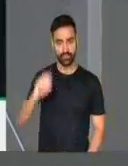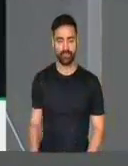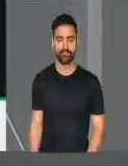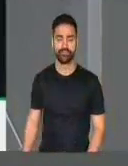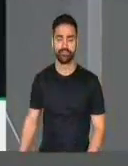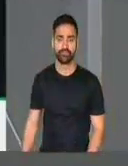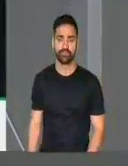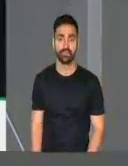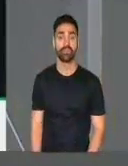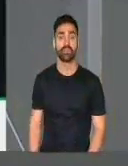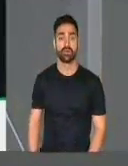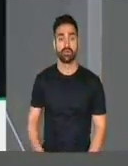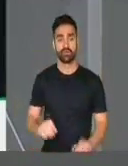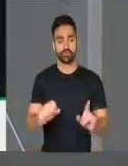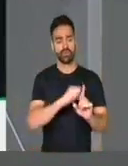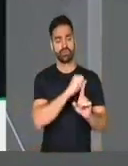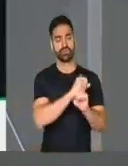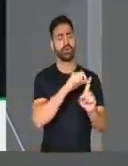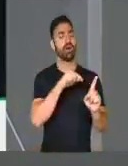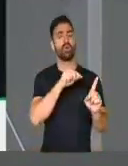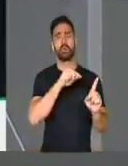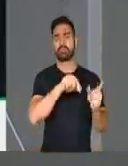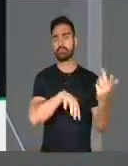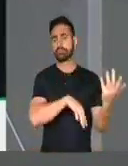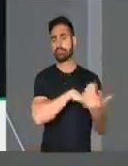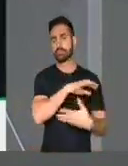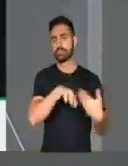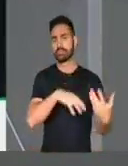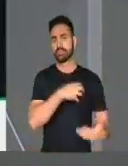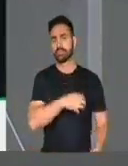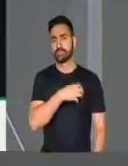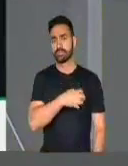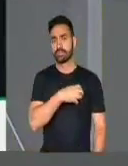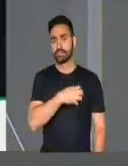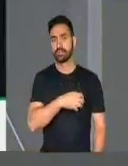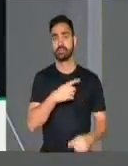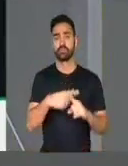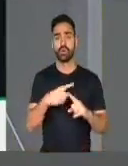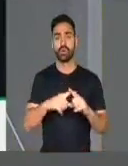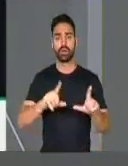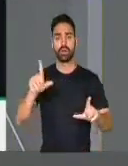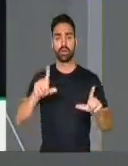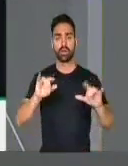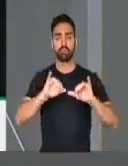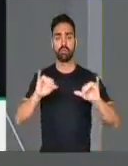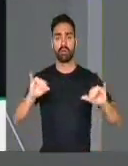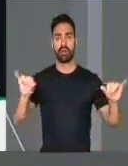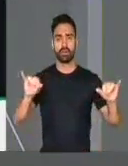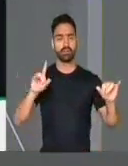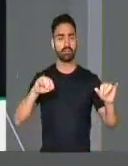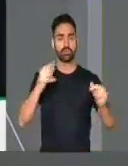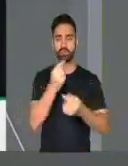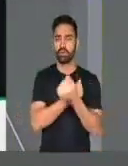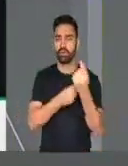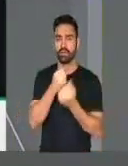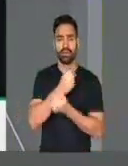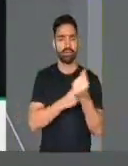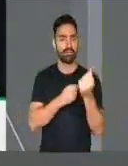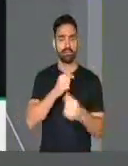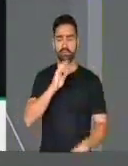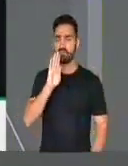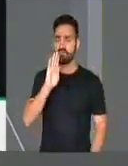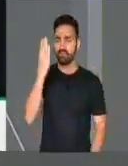uma revolta da sociedade com essa propaganda enganosa, cínica, ilegal